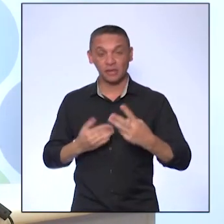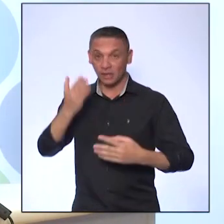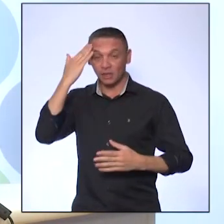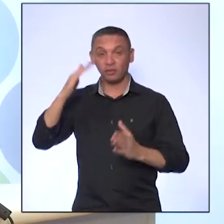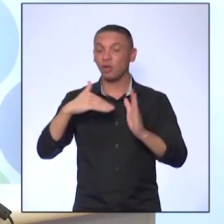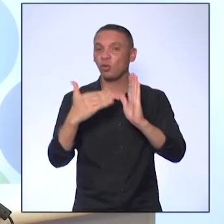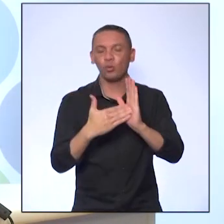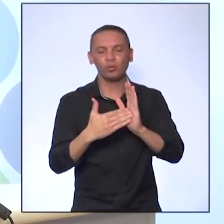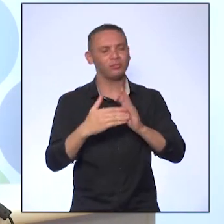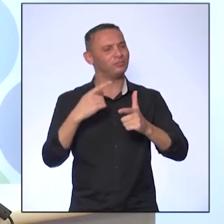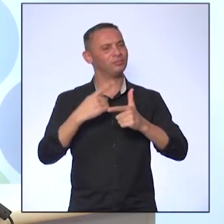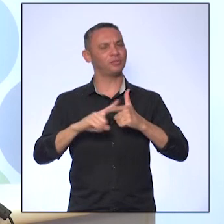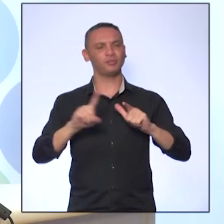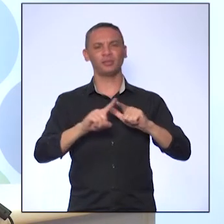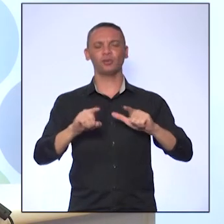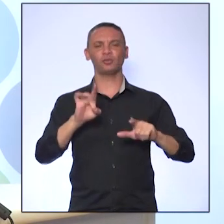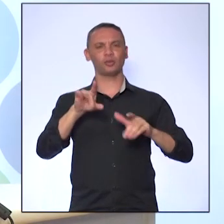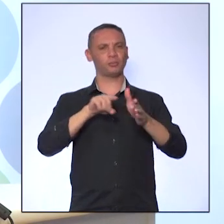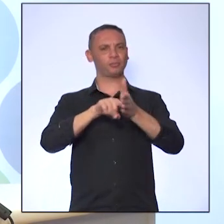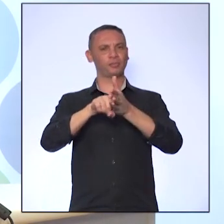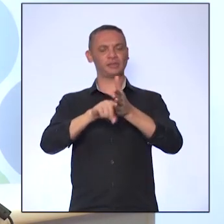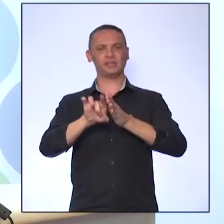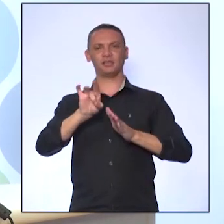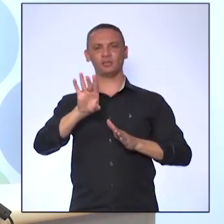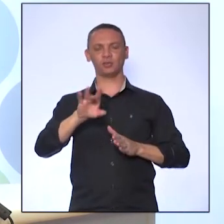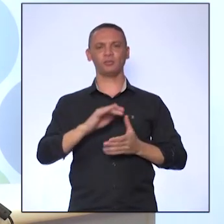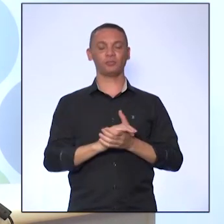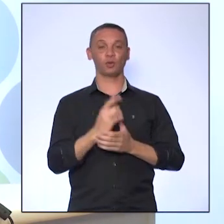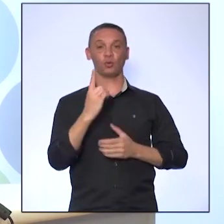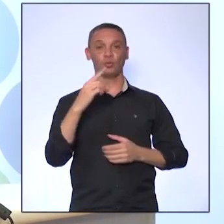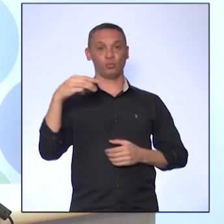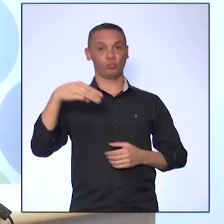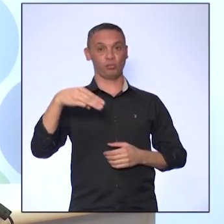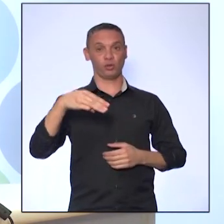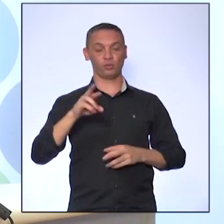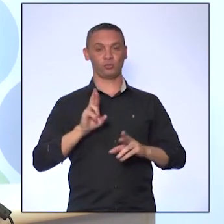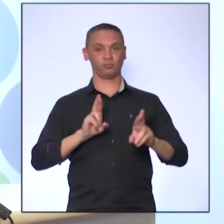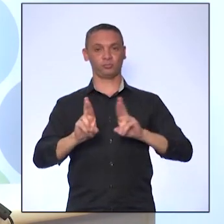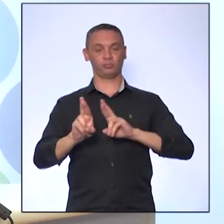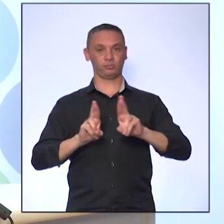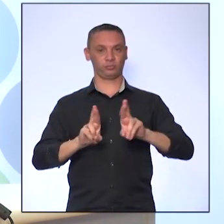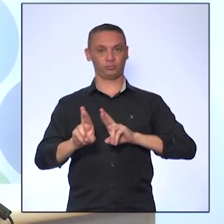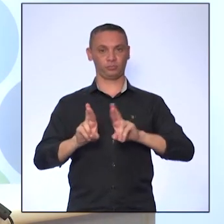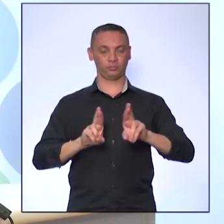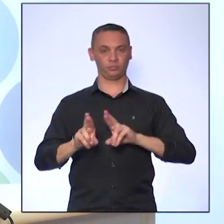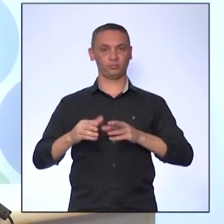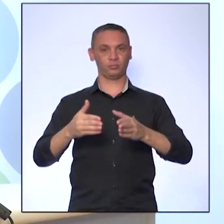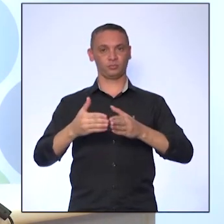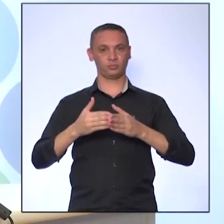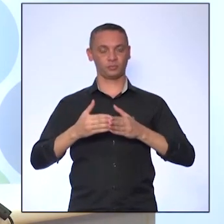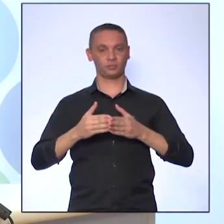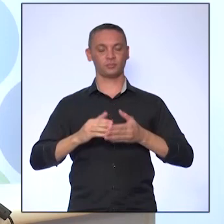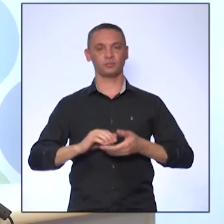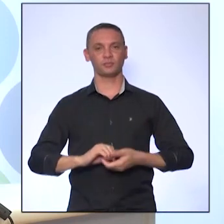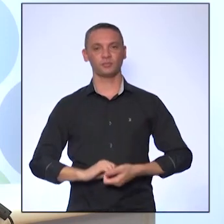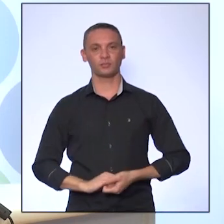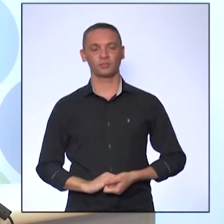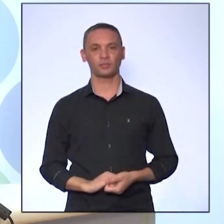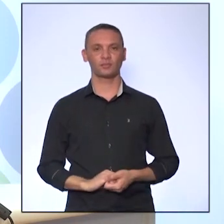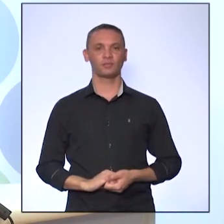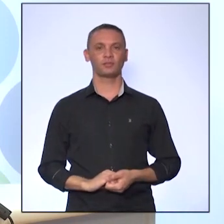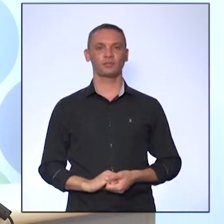Não tem problema, é uma sondagem. Eu vou te dar 1 minuto para você escrever no chat o que vocês compreenderam do nosso